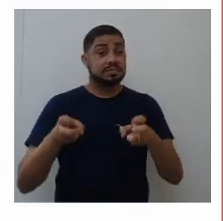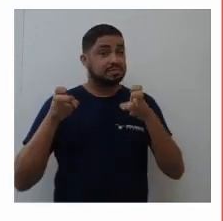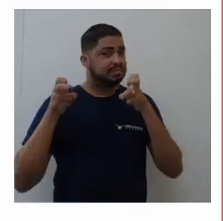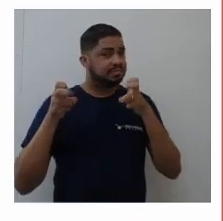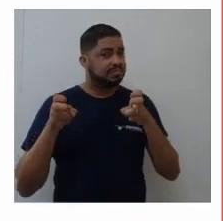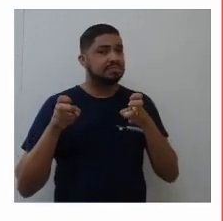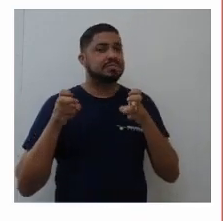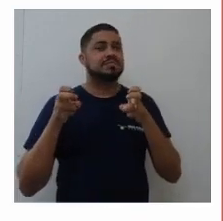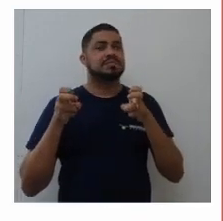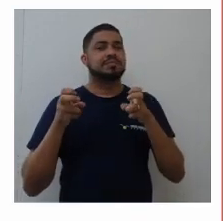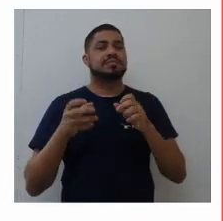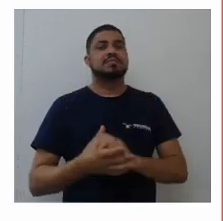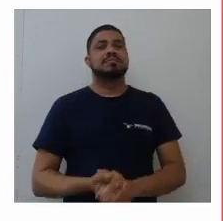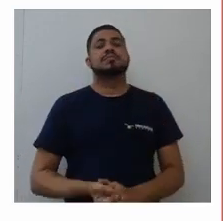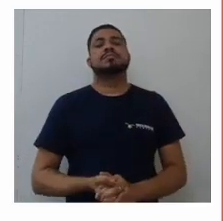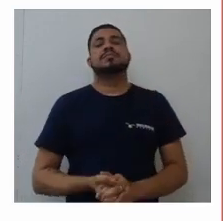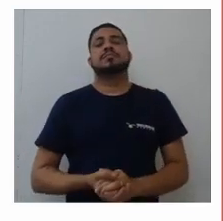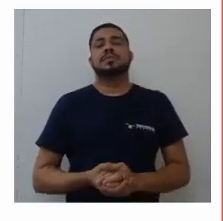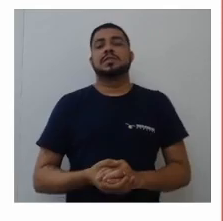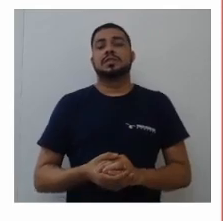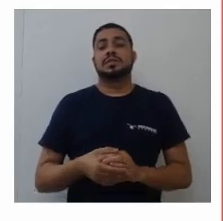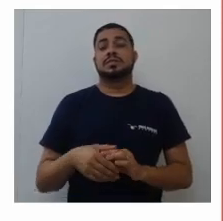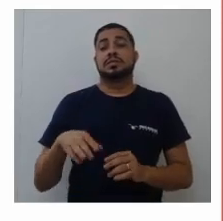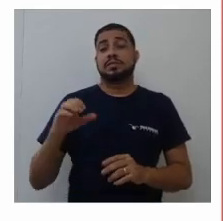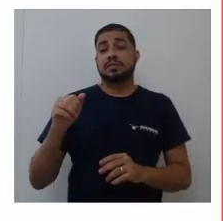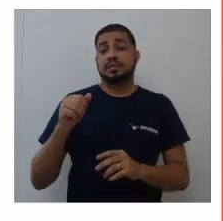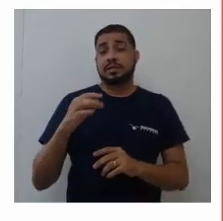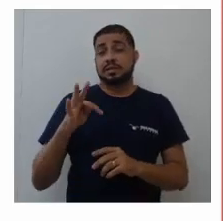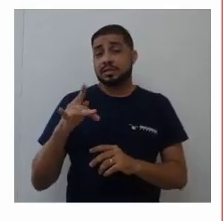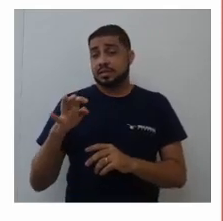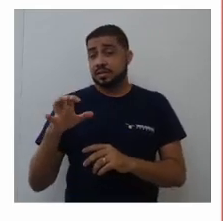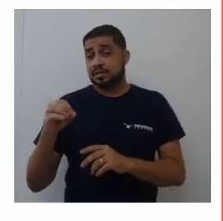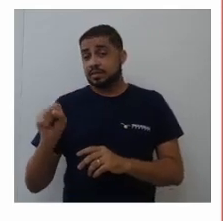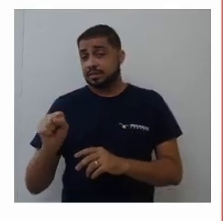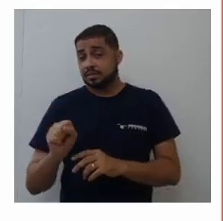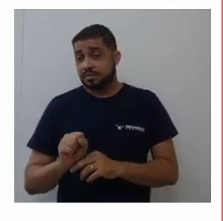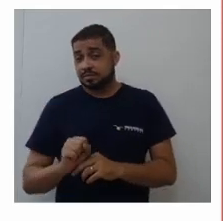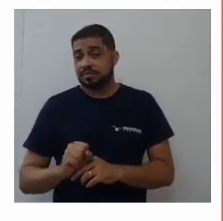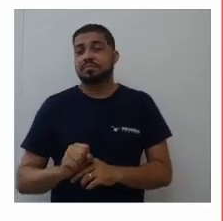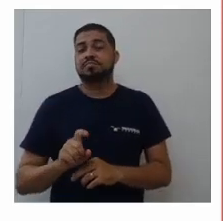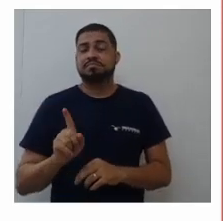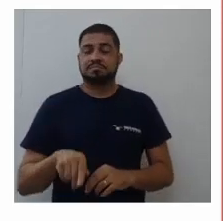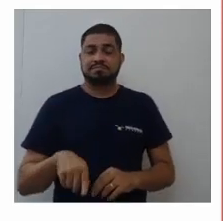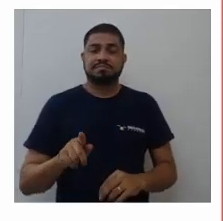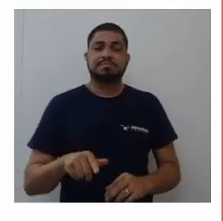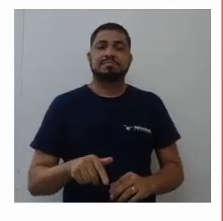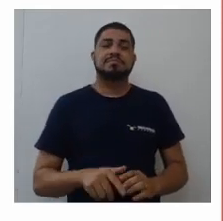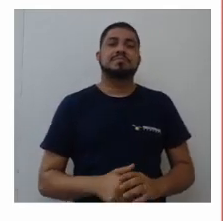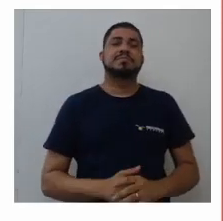perceba que os catetos serão